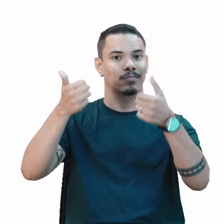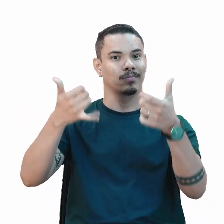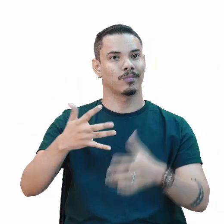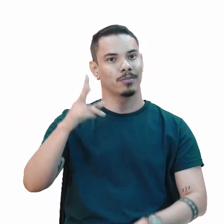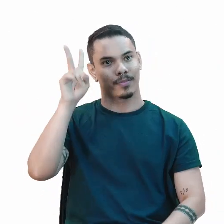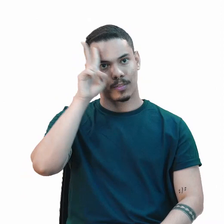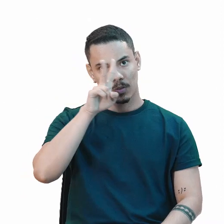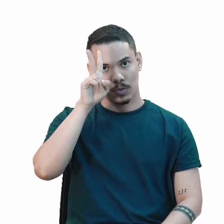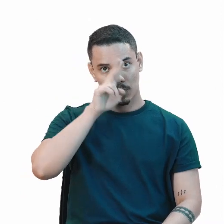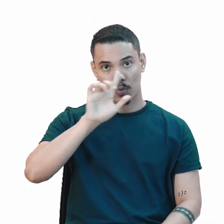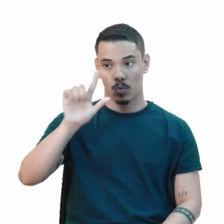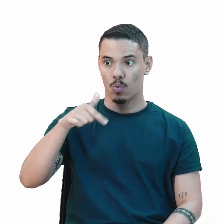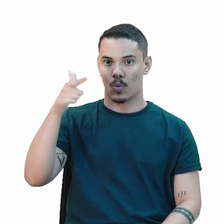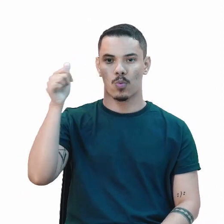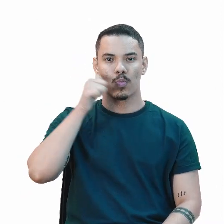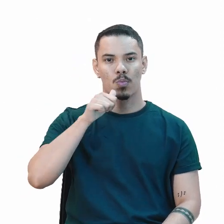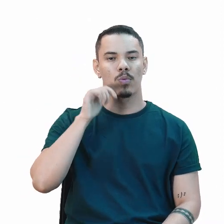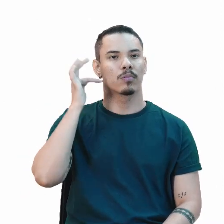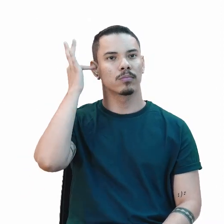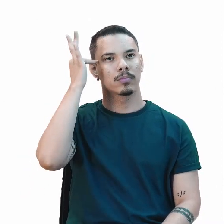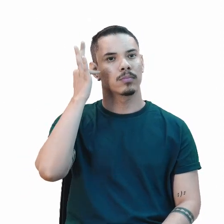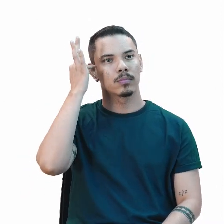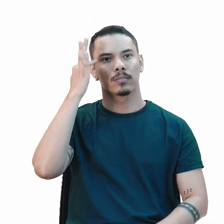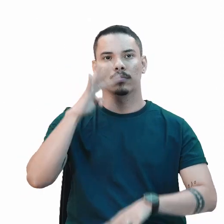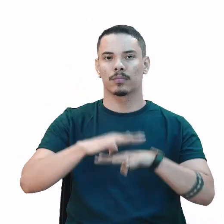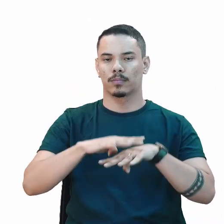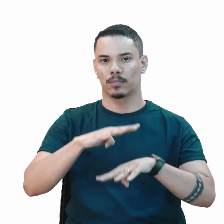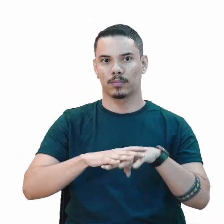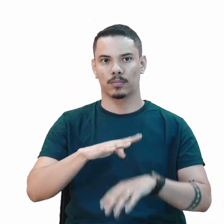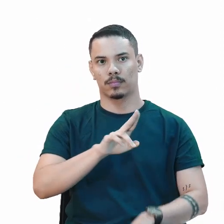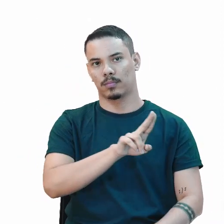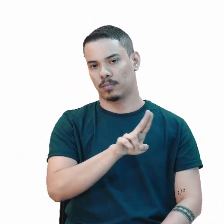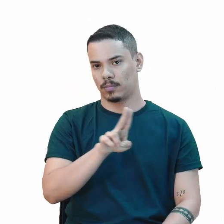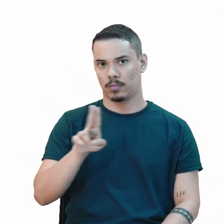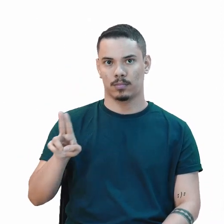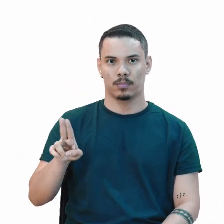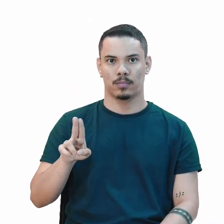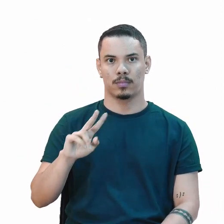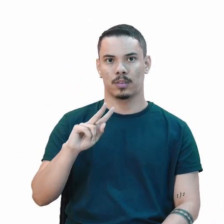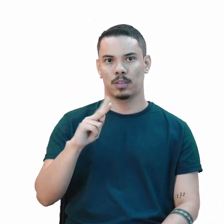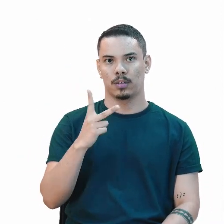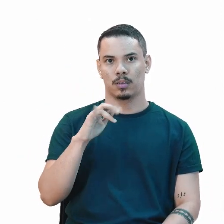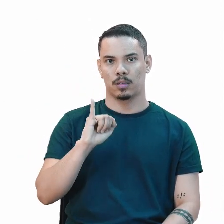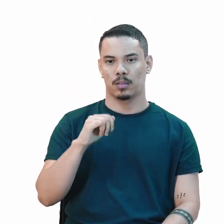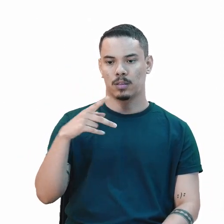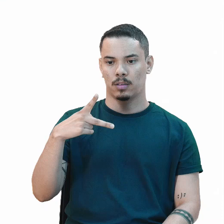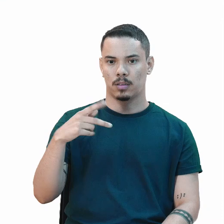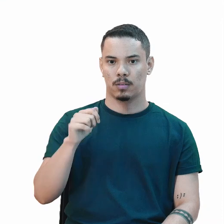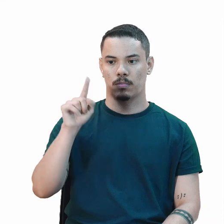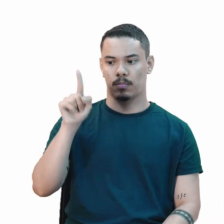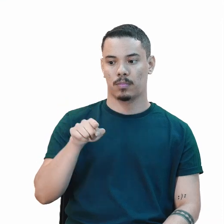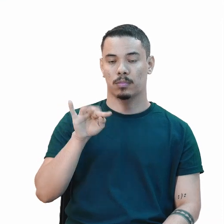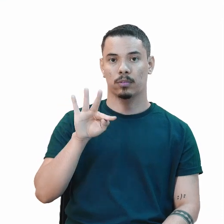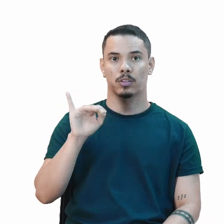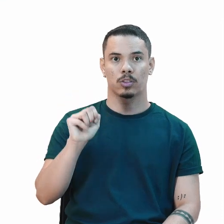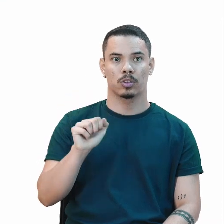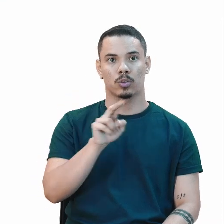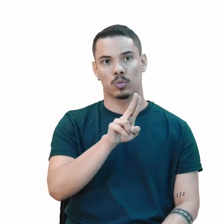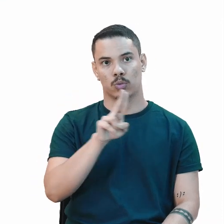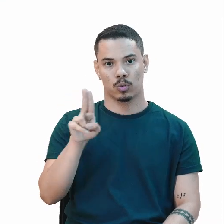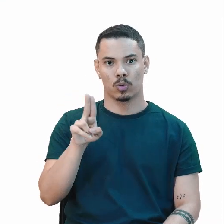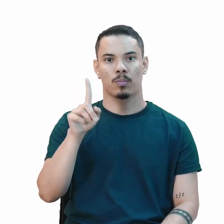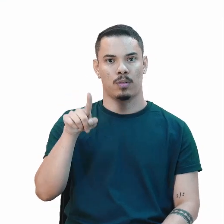outra filósofa e matemática chamada Hipátia. O nome do filme é Ágora